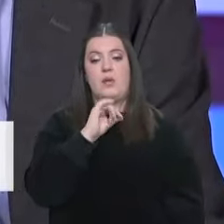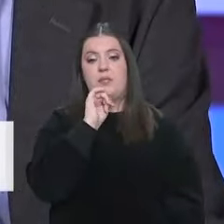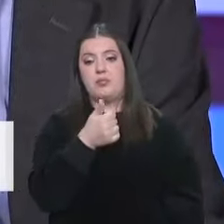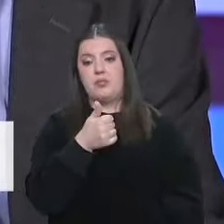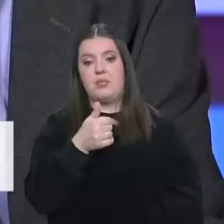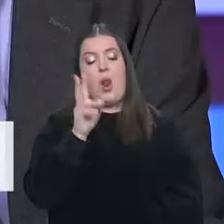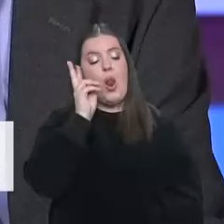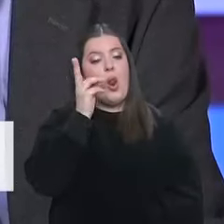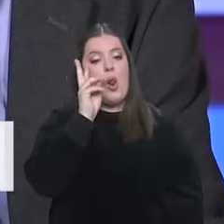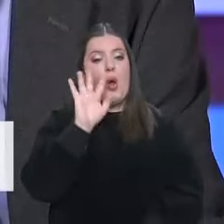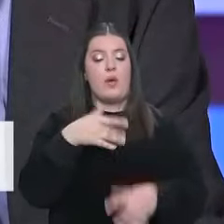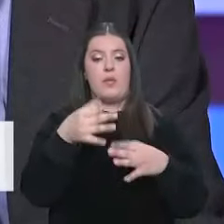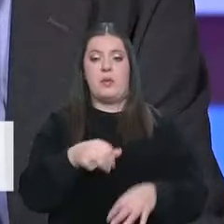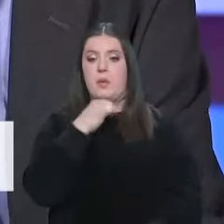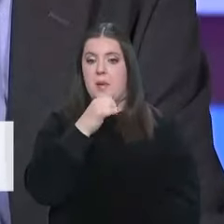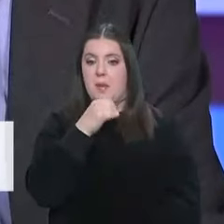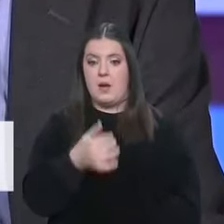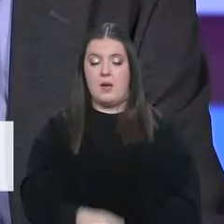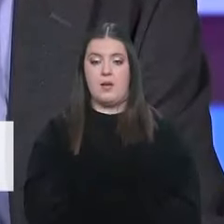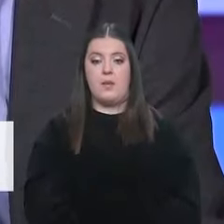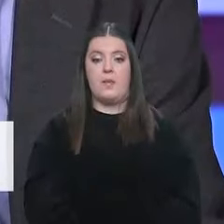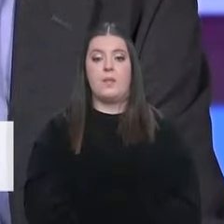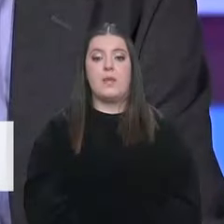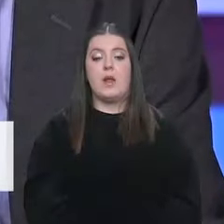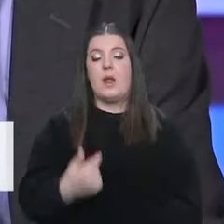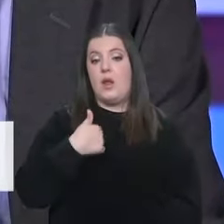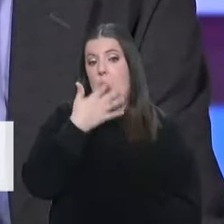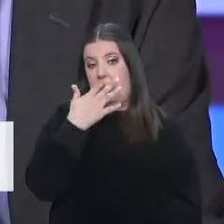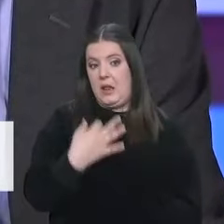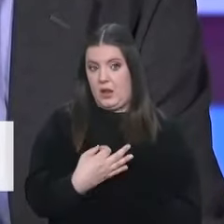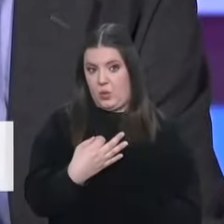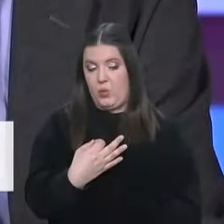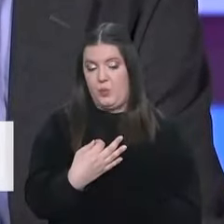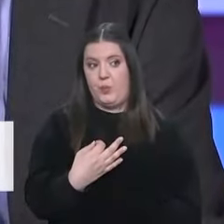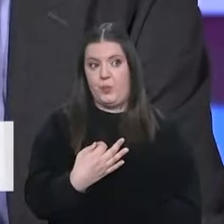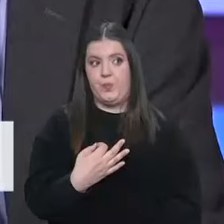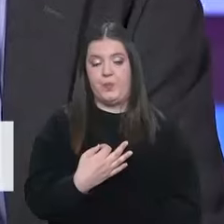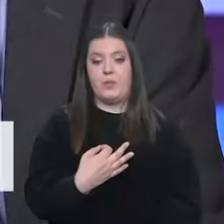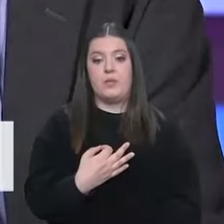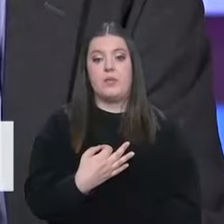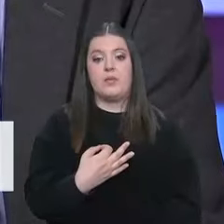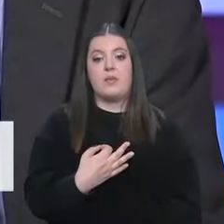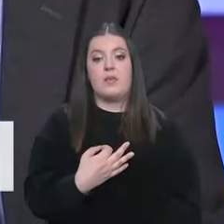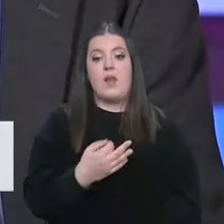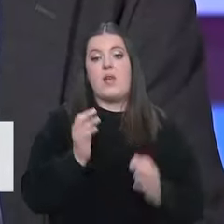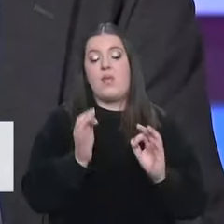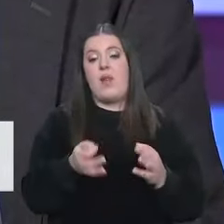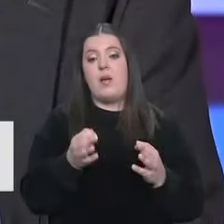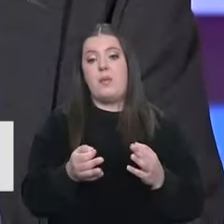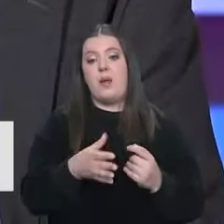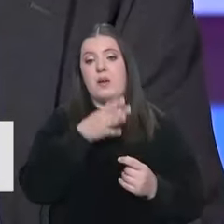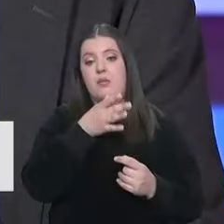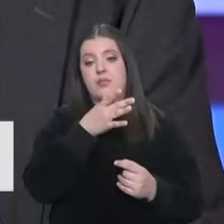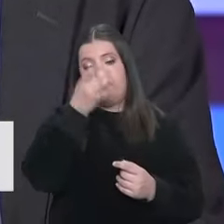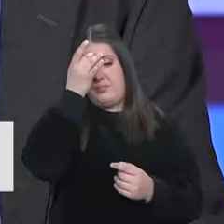que ainda não se formalizou eu creio que eh não não vale a pena pronunciar